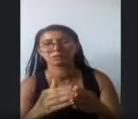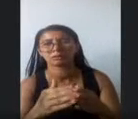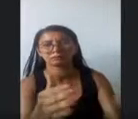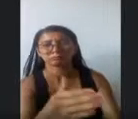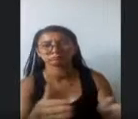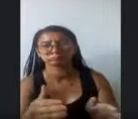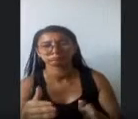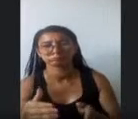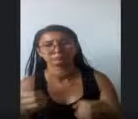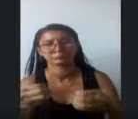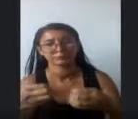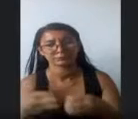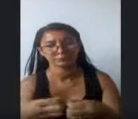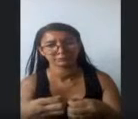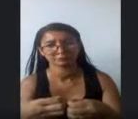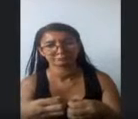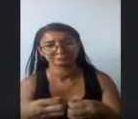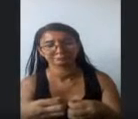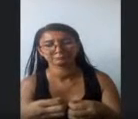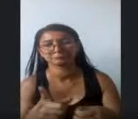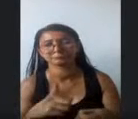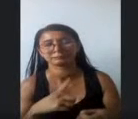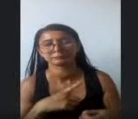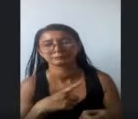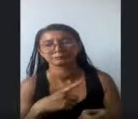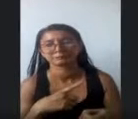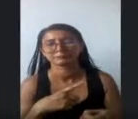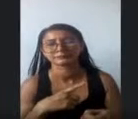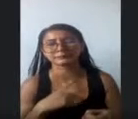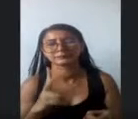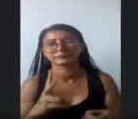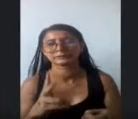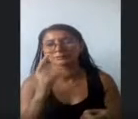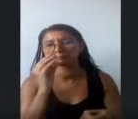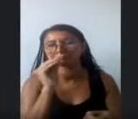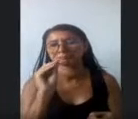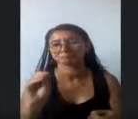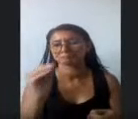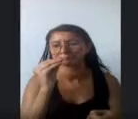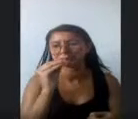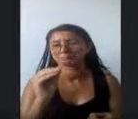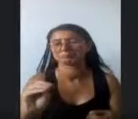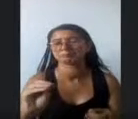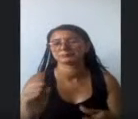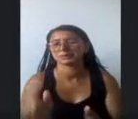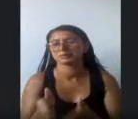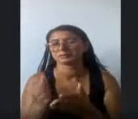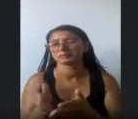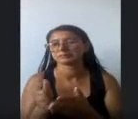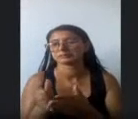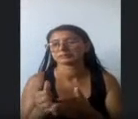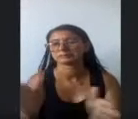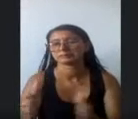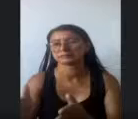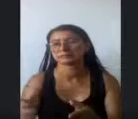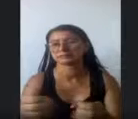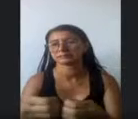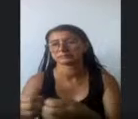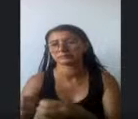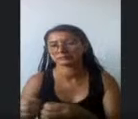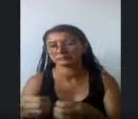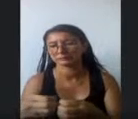um território tão vasto como o Brasil, a gente muitas vezes ignora a condição ribeirinha, ignoramos muitas vezes a questão das